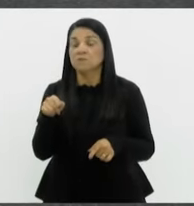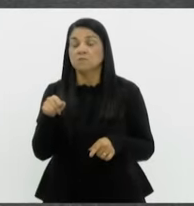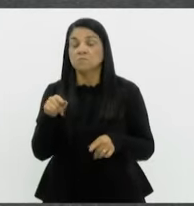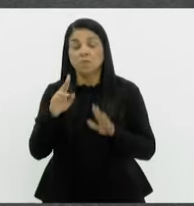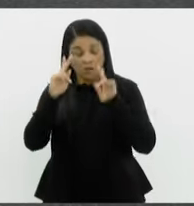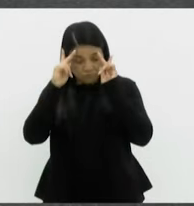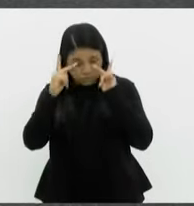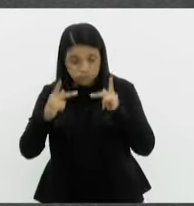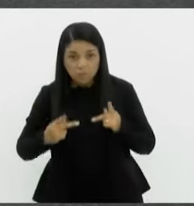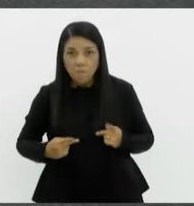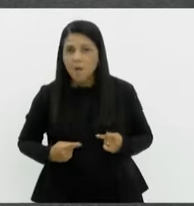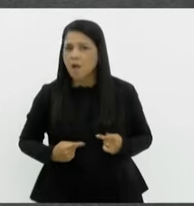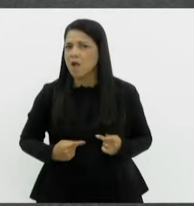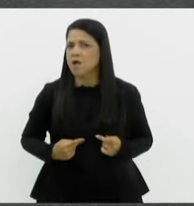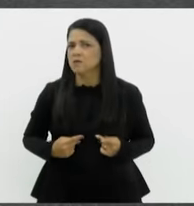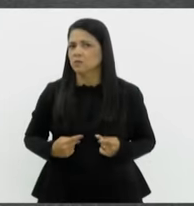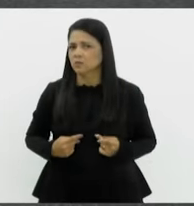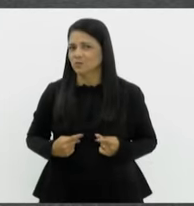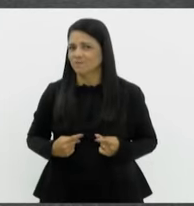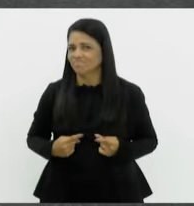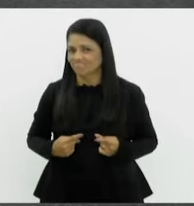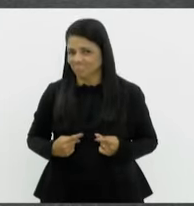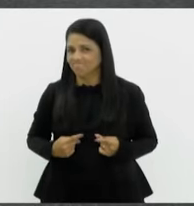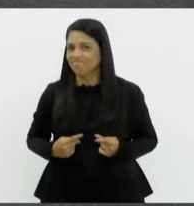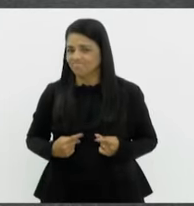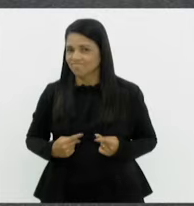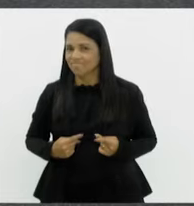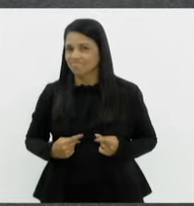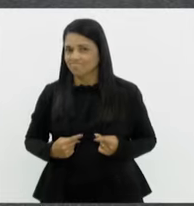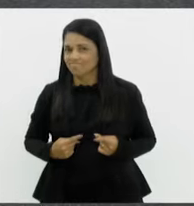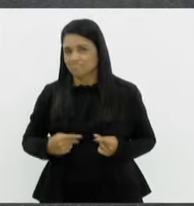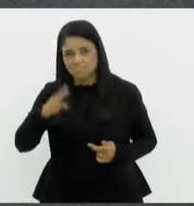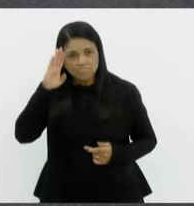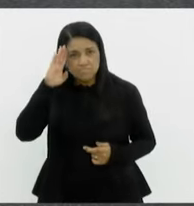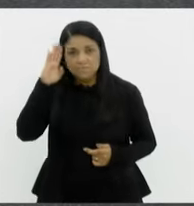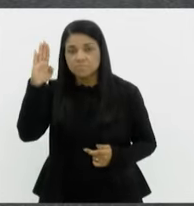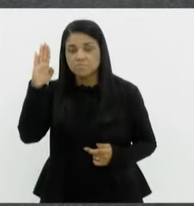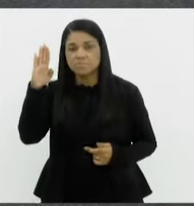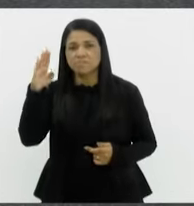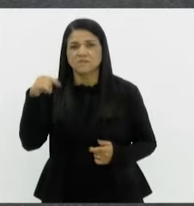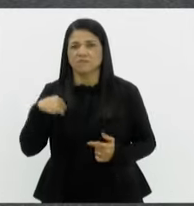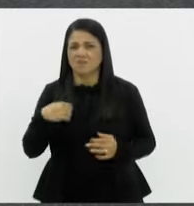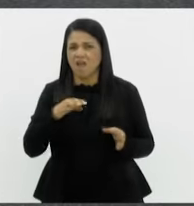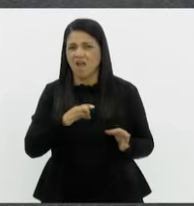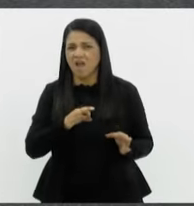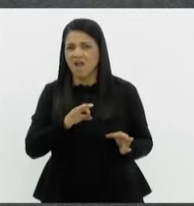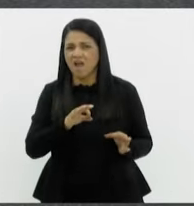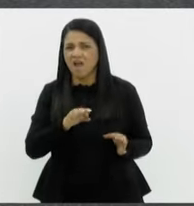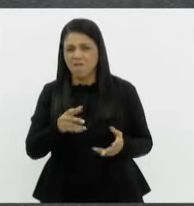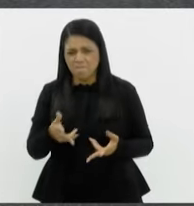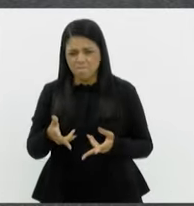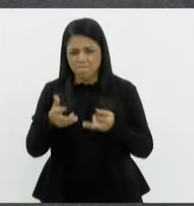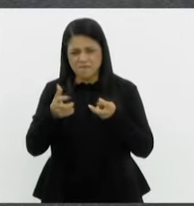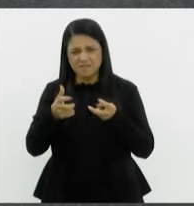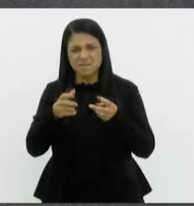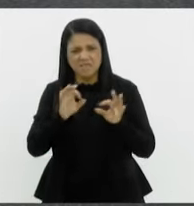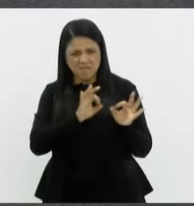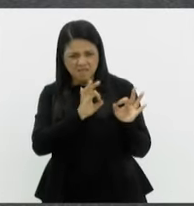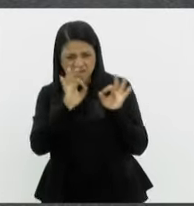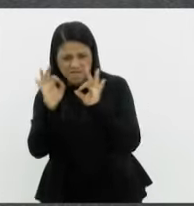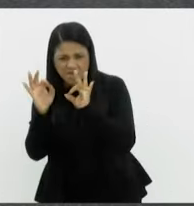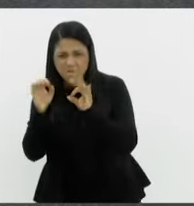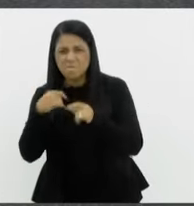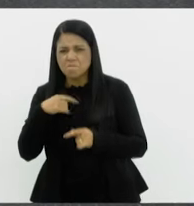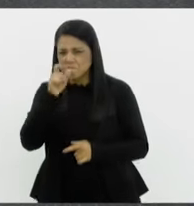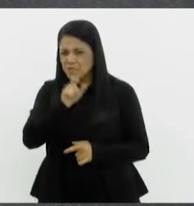humanitária, humana e de princípios, a gente não deveria ter que assistir gente querendo tirar casquinha do